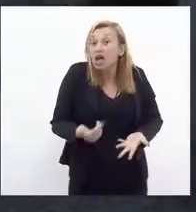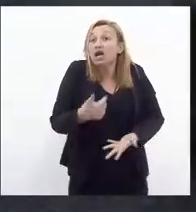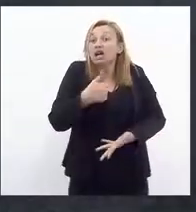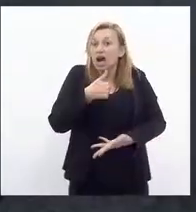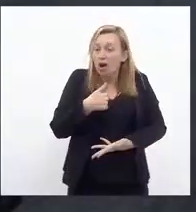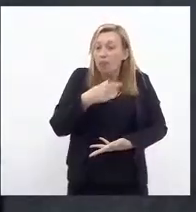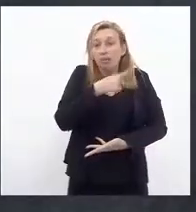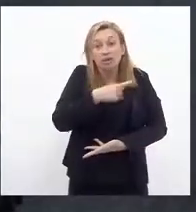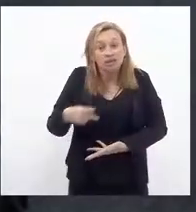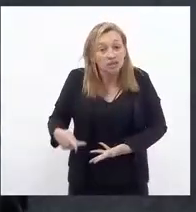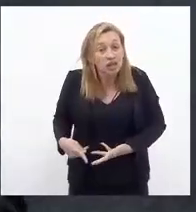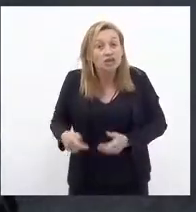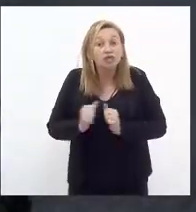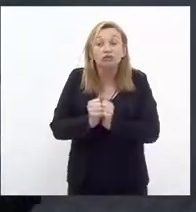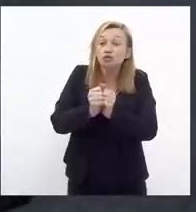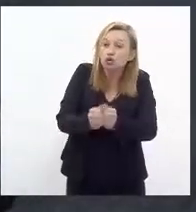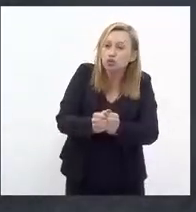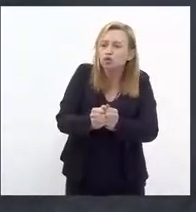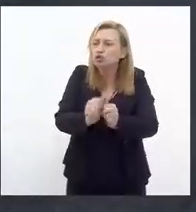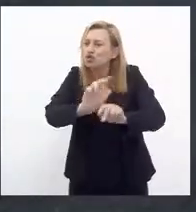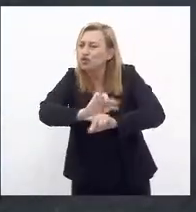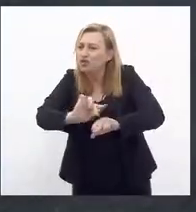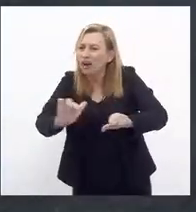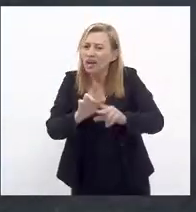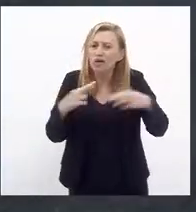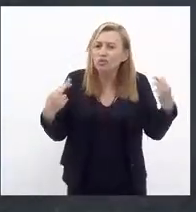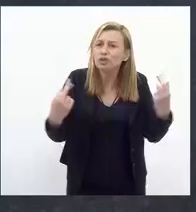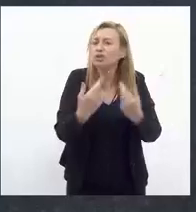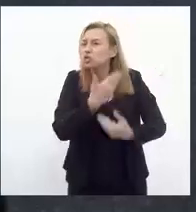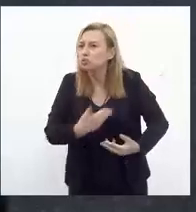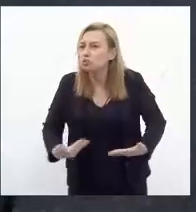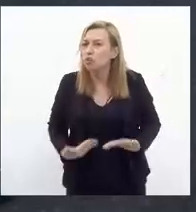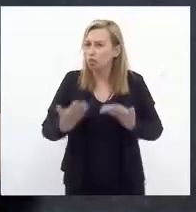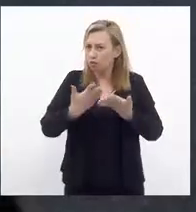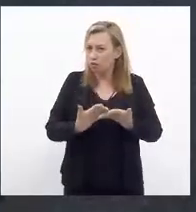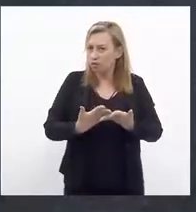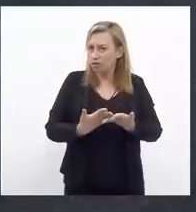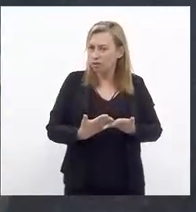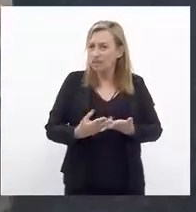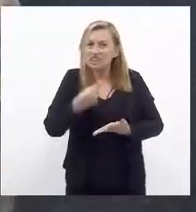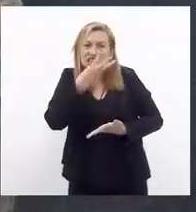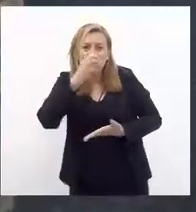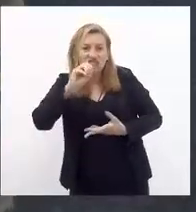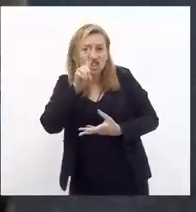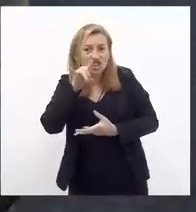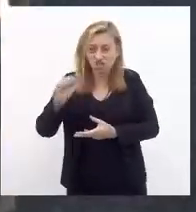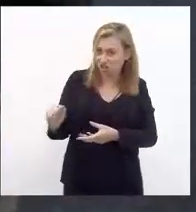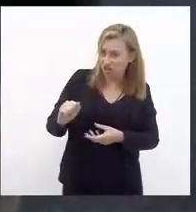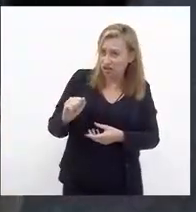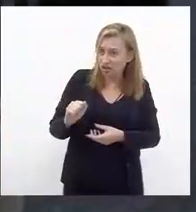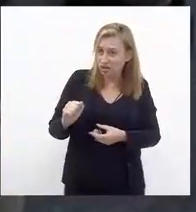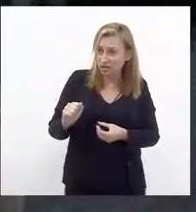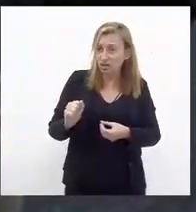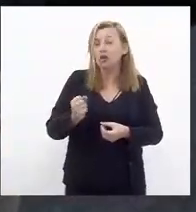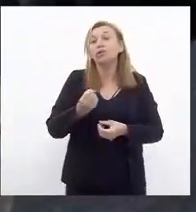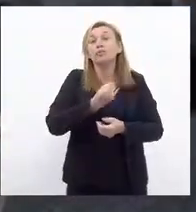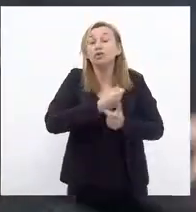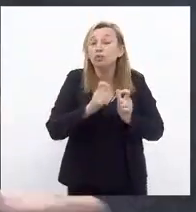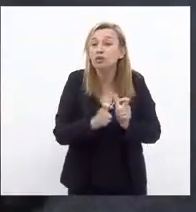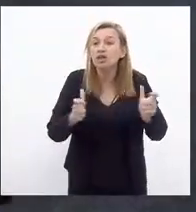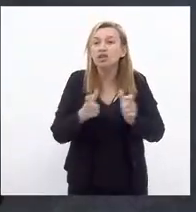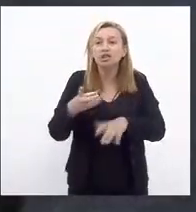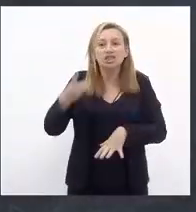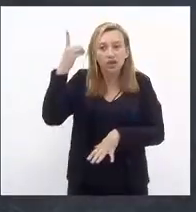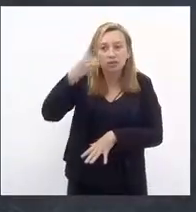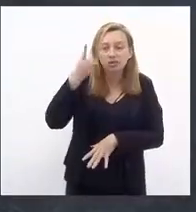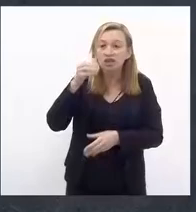eu Presidente Participei de diversas audiências públicas no longo desses 30 dias que a maioria desses